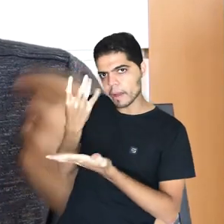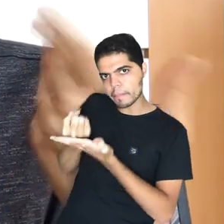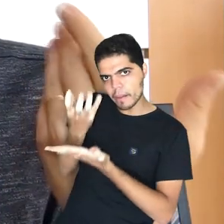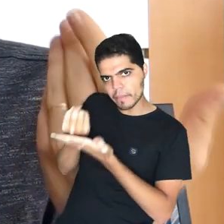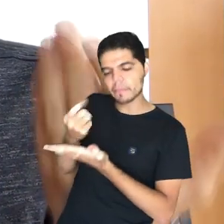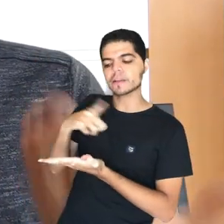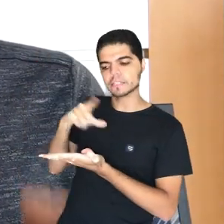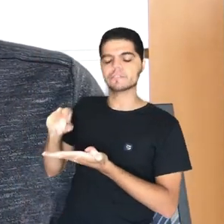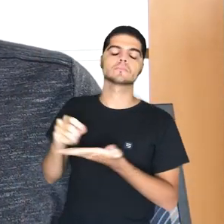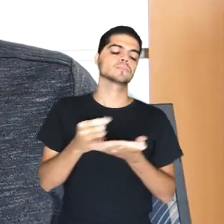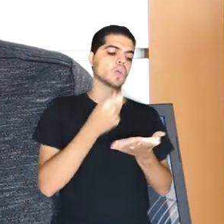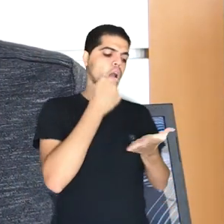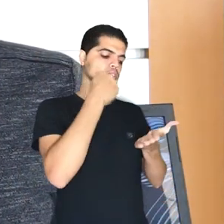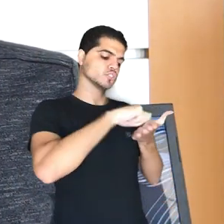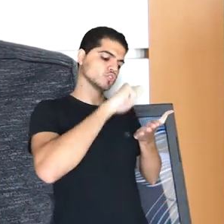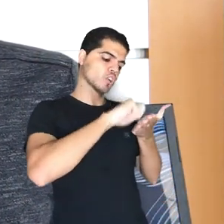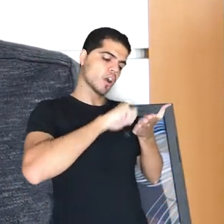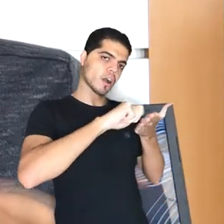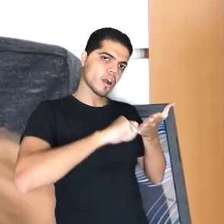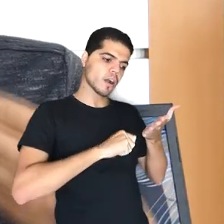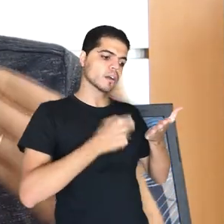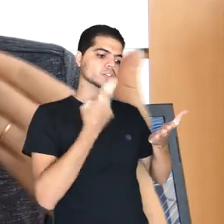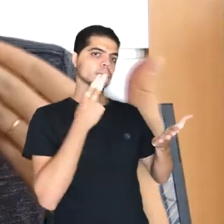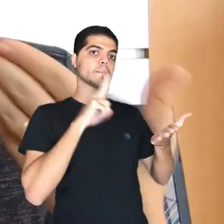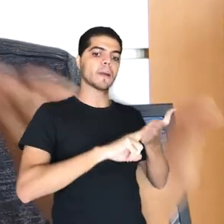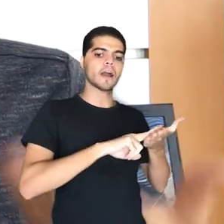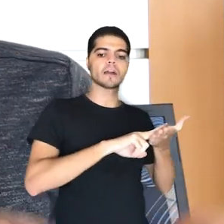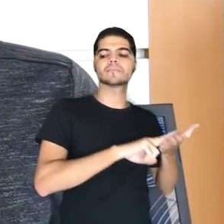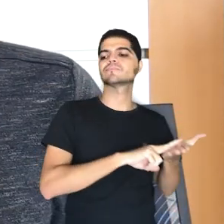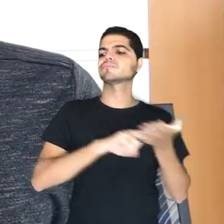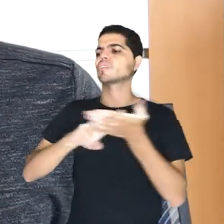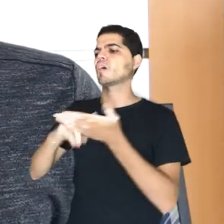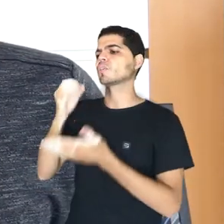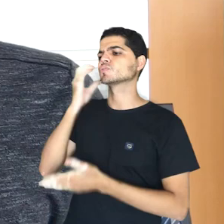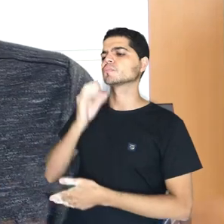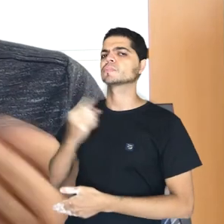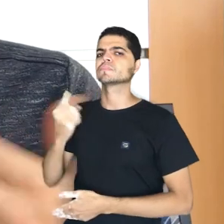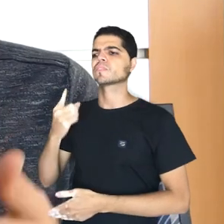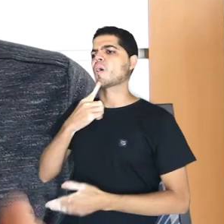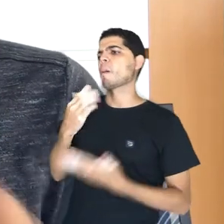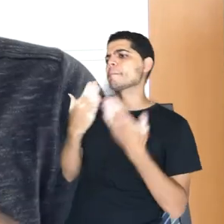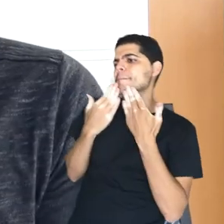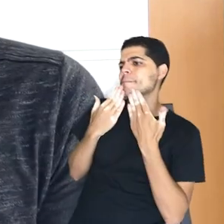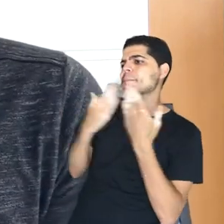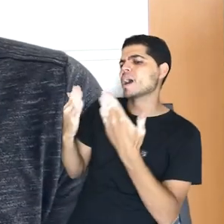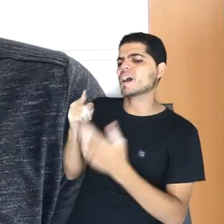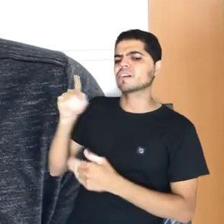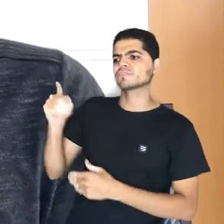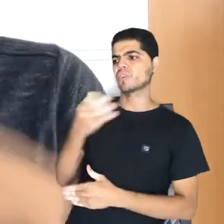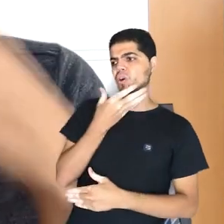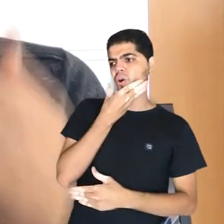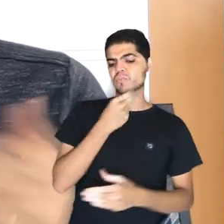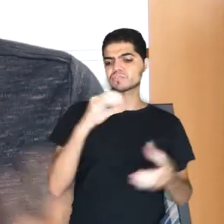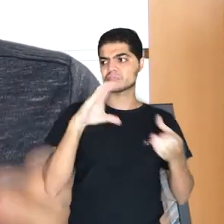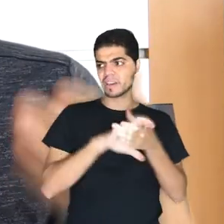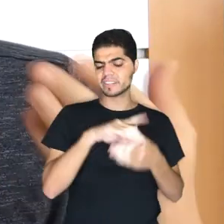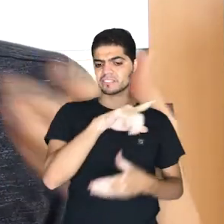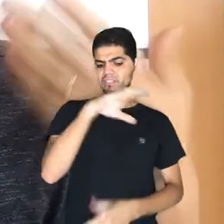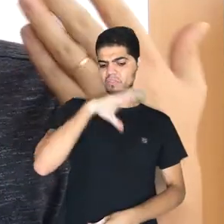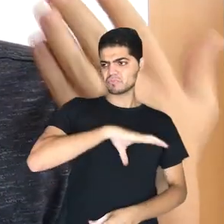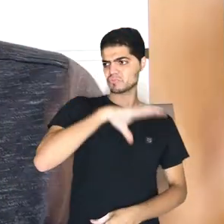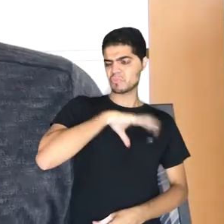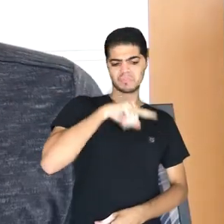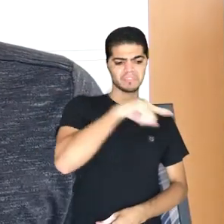assinou uma carta endereçada ao Dom Pedro I, pedindo clemência para os seus maridos para que eles, que eram portugueses, não